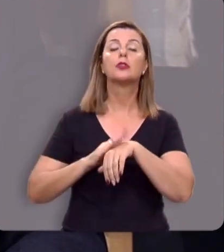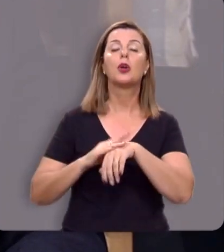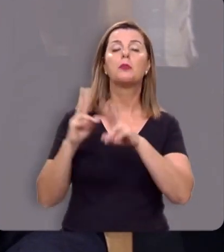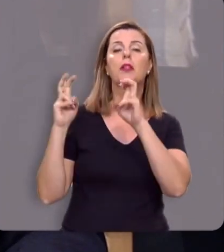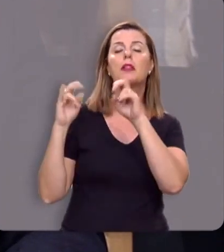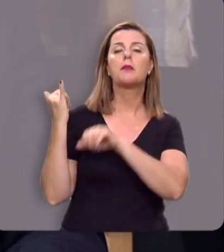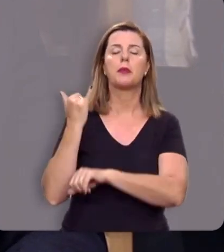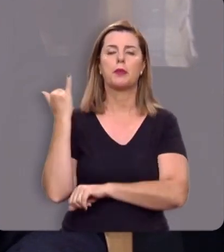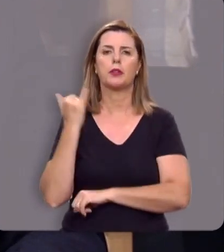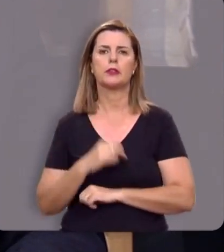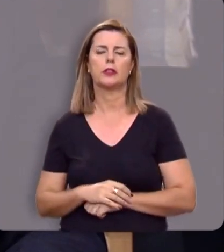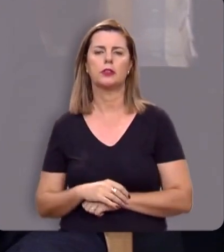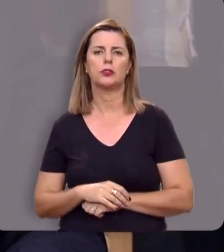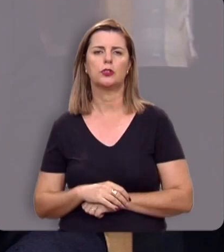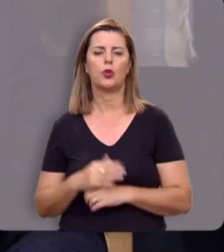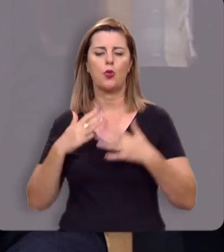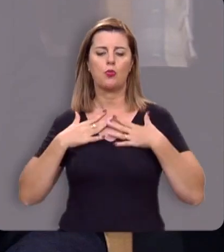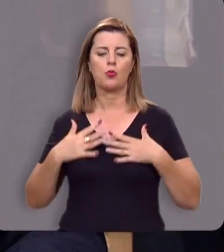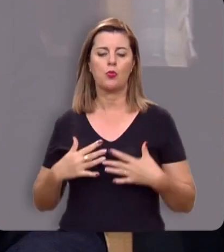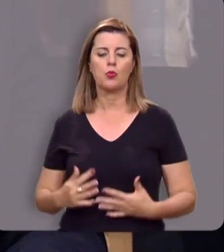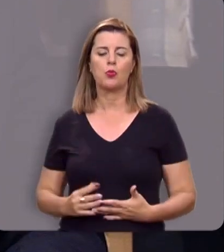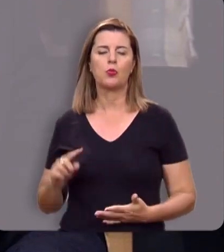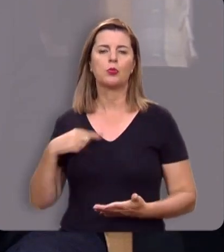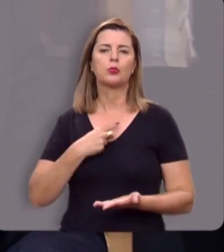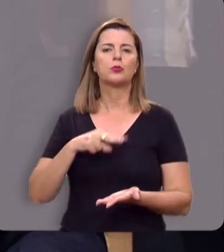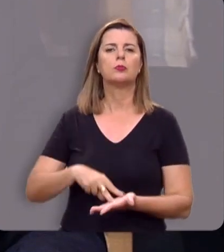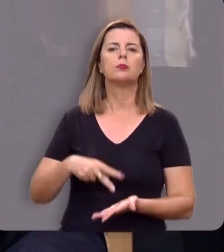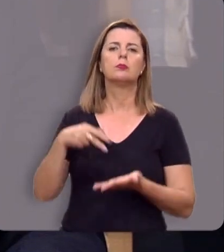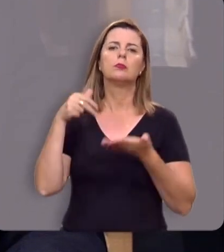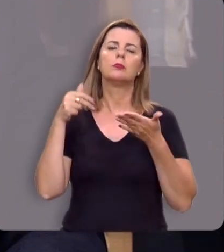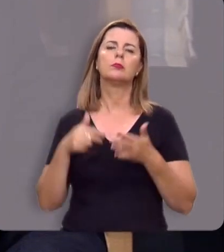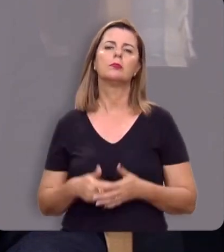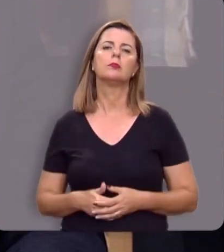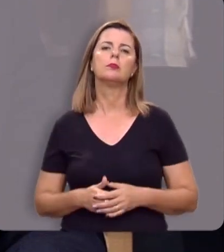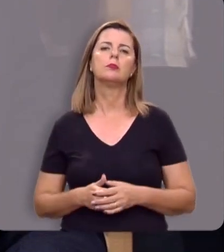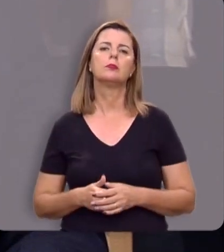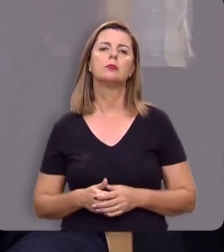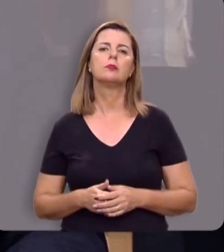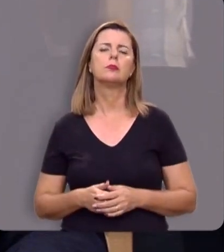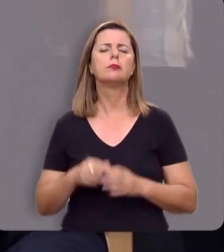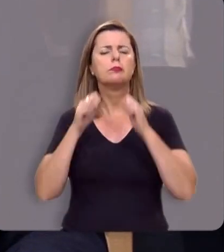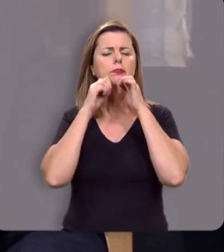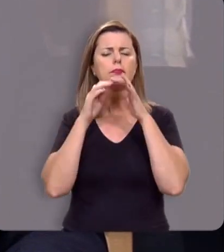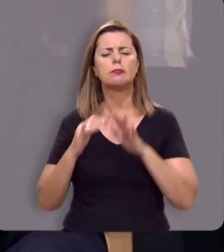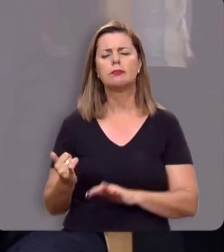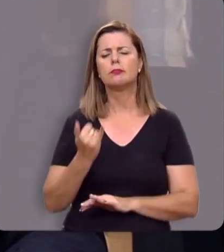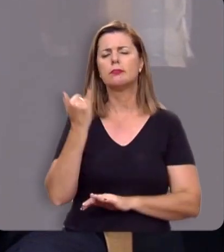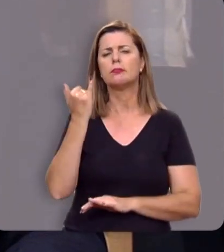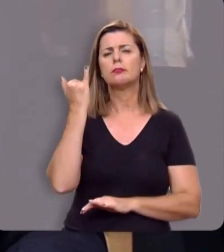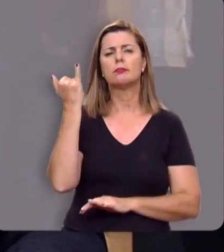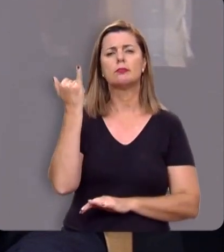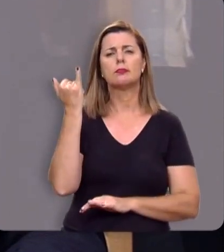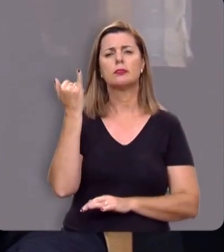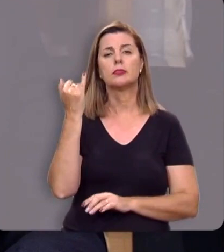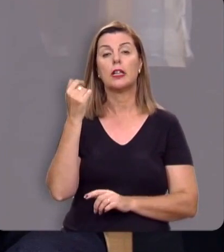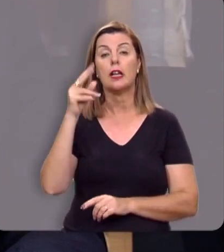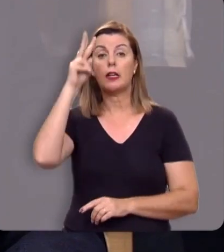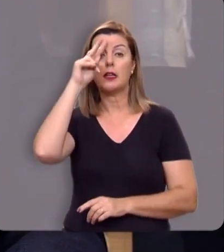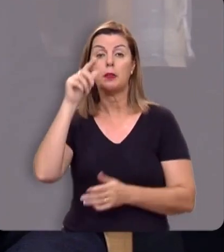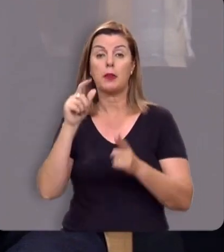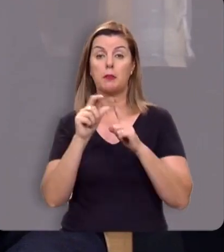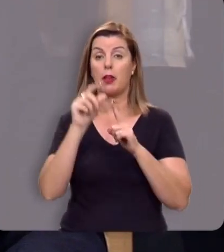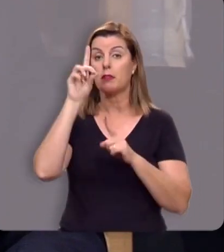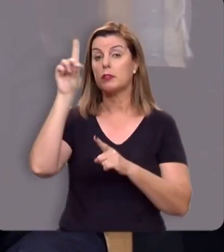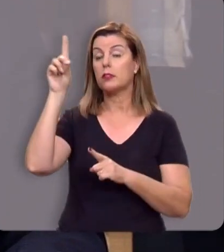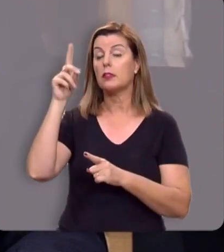tão importante, sobre o corpo da nossa ressurreição. E que bênção maravilhosa é lembrar que as Escrituras nos